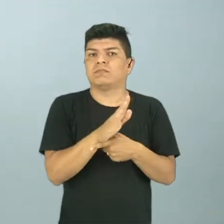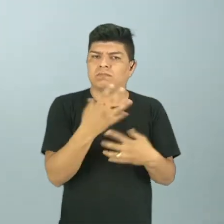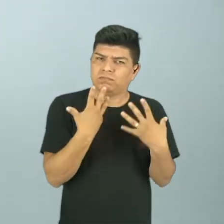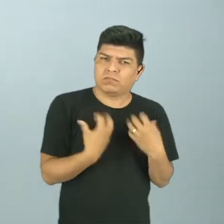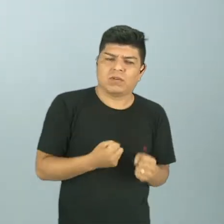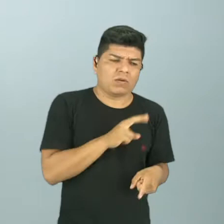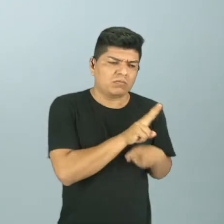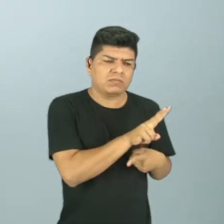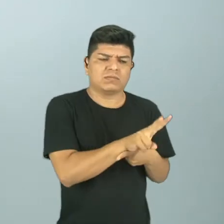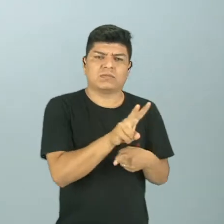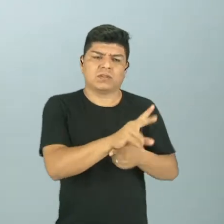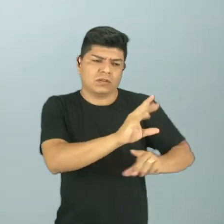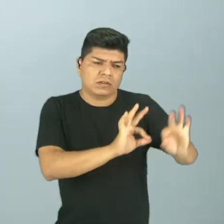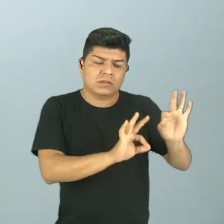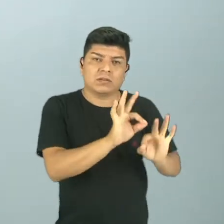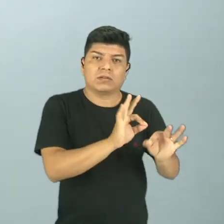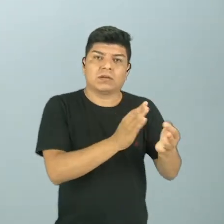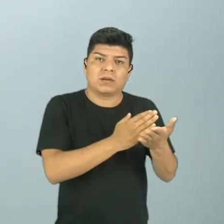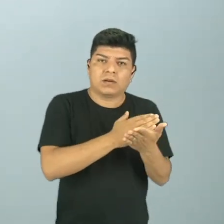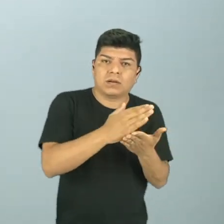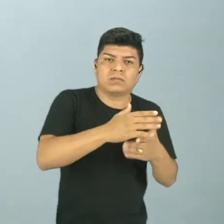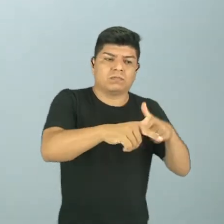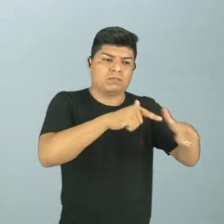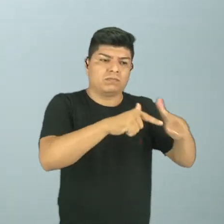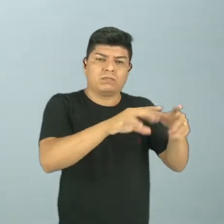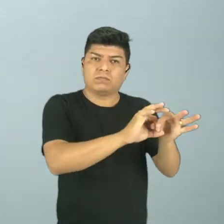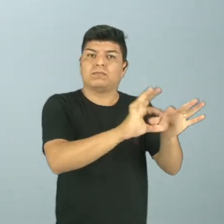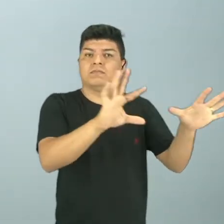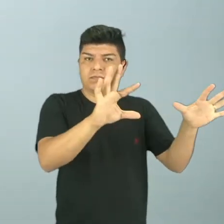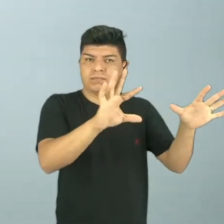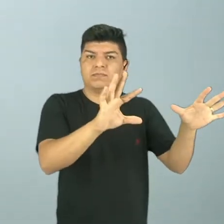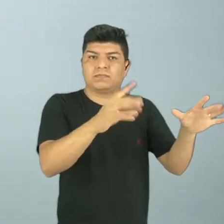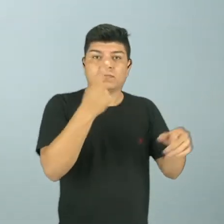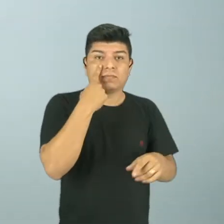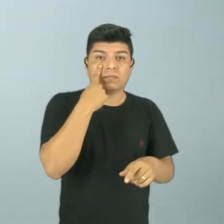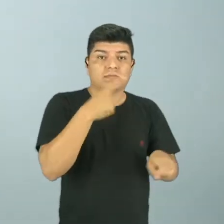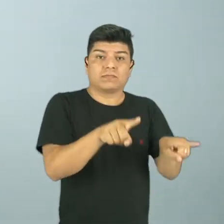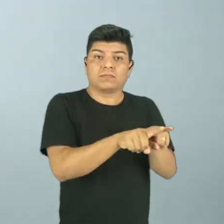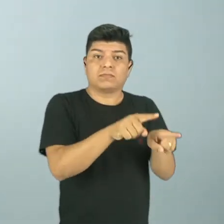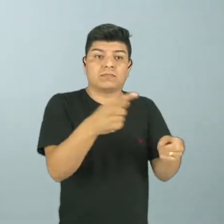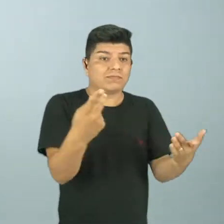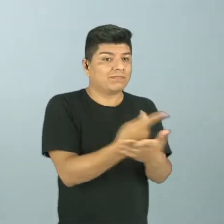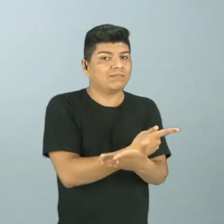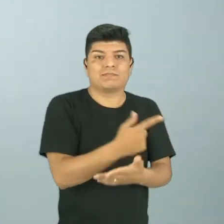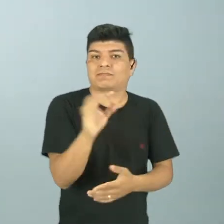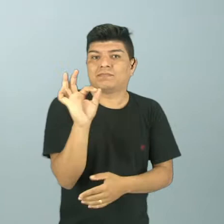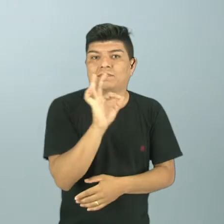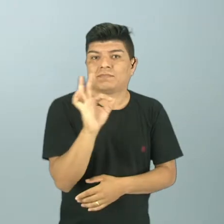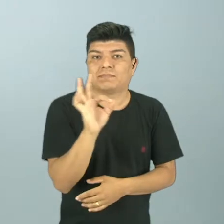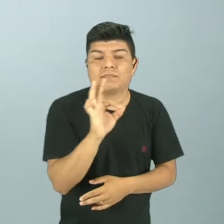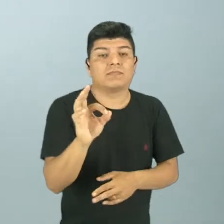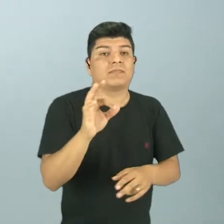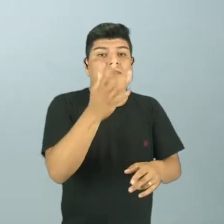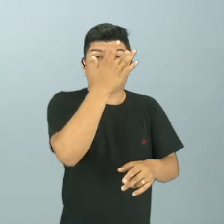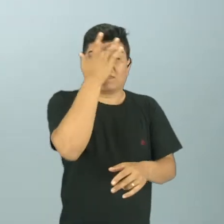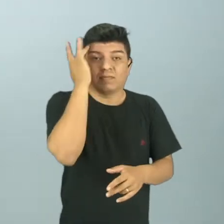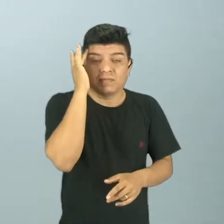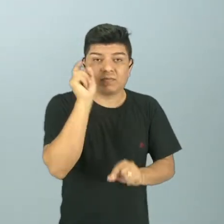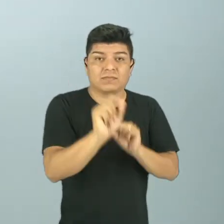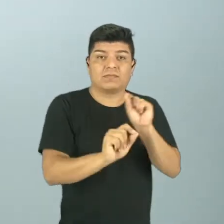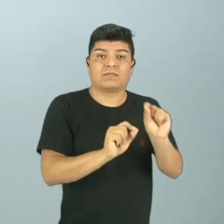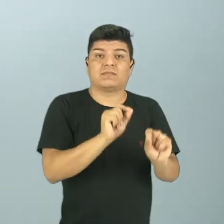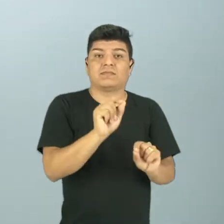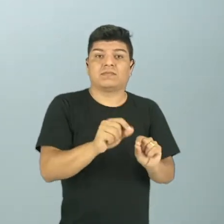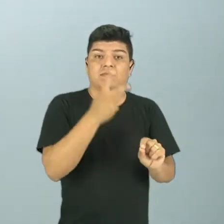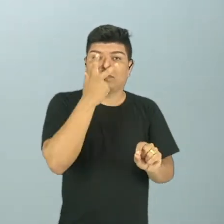de cuidado, de preparo para entrar no mercado de trabalho livre? A gente vai ver que isso não vai acontecer, que essas pessoas elas vão